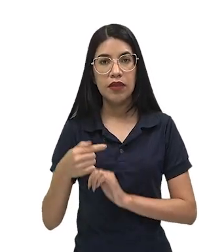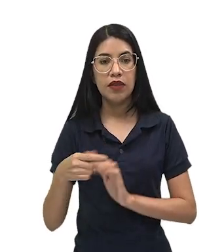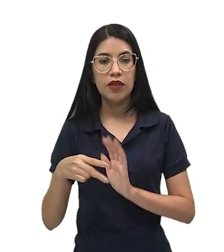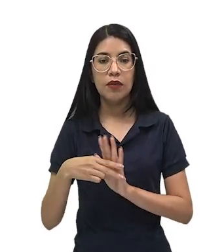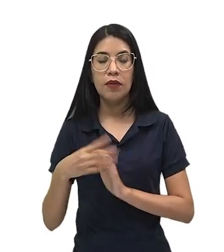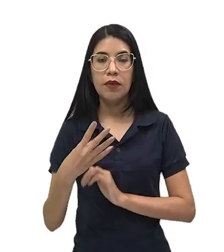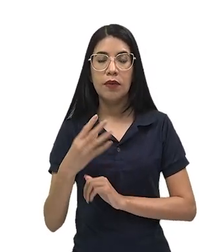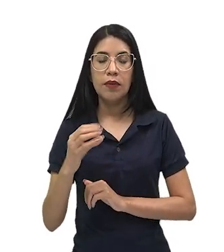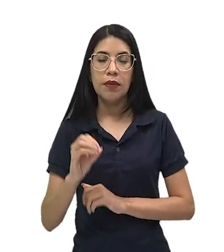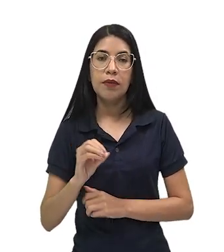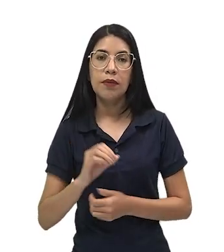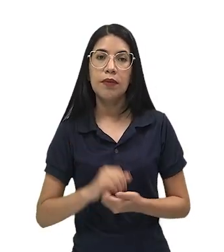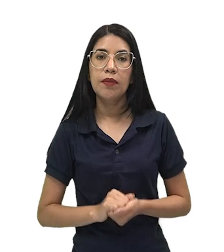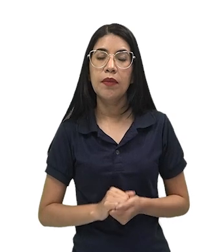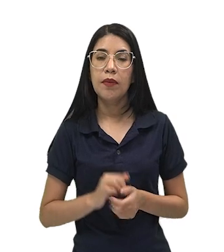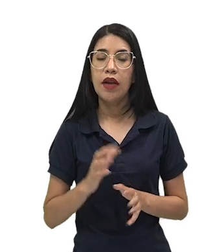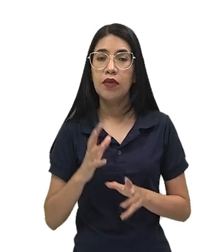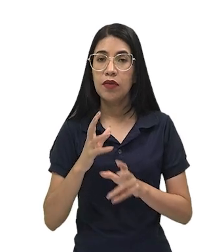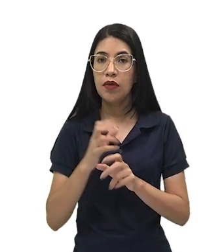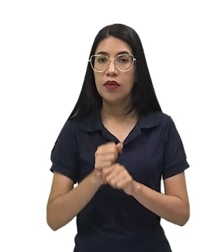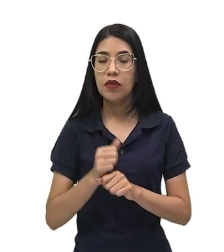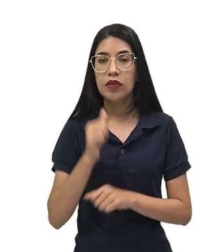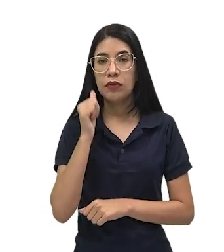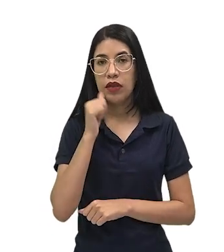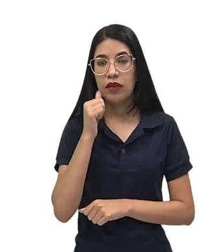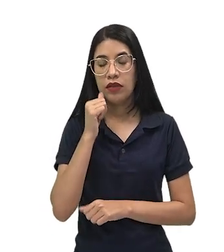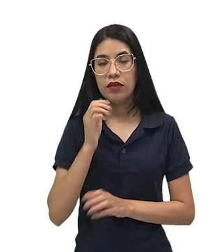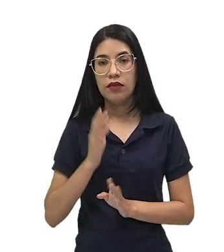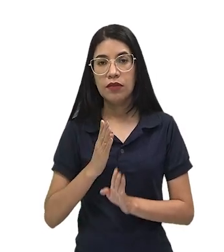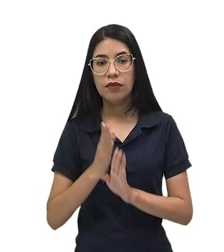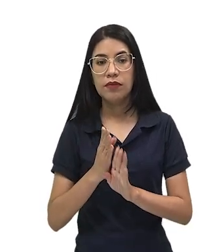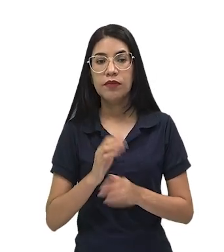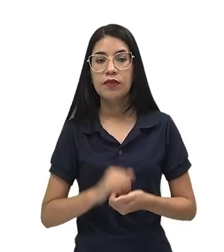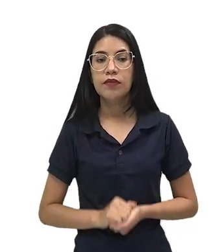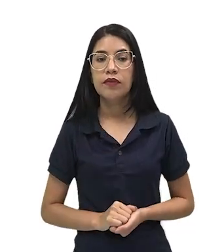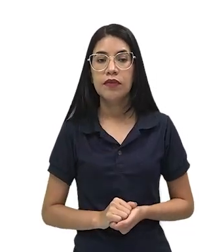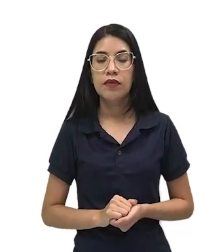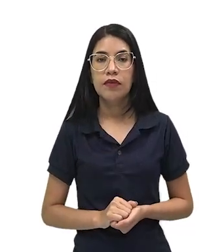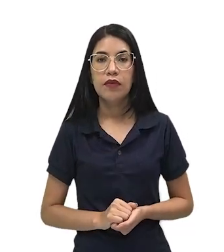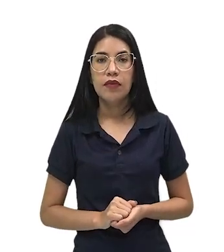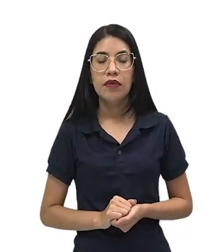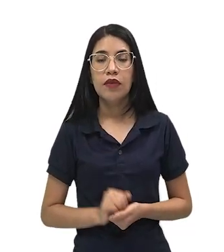vamos descobrir o número de meninas, olha. Eu estou utilizando o quê? A